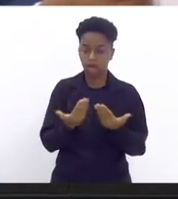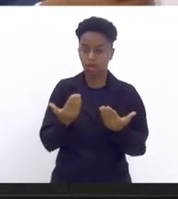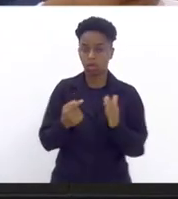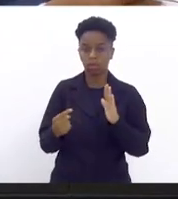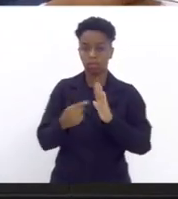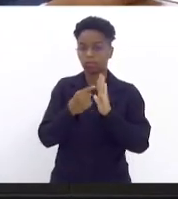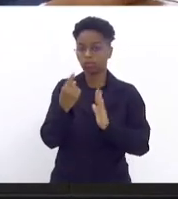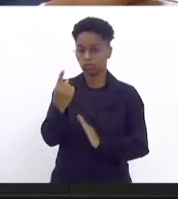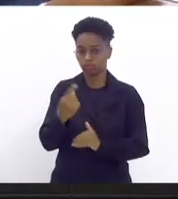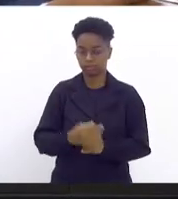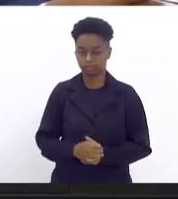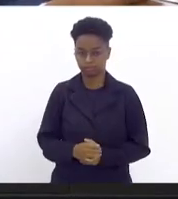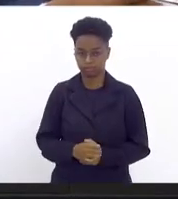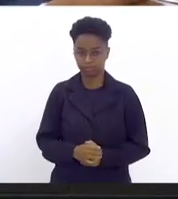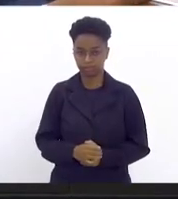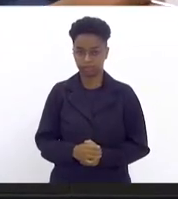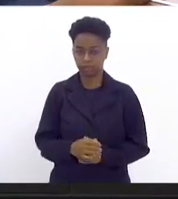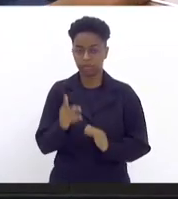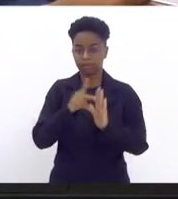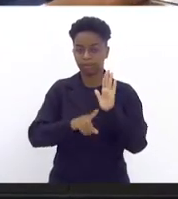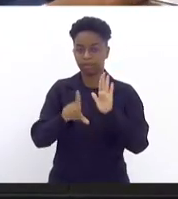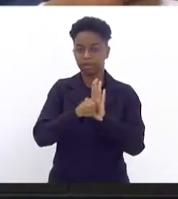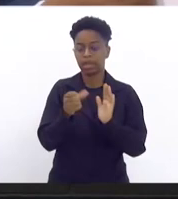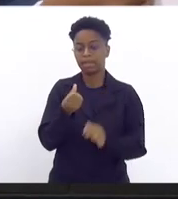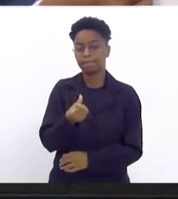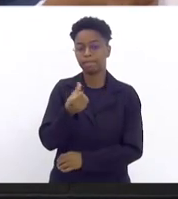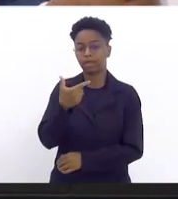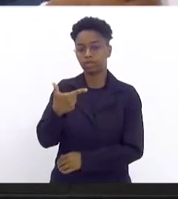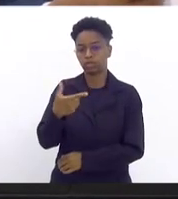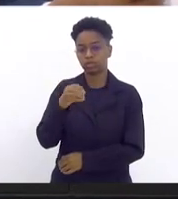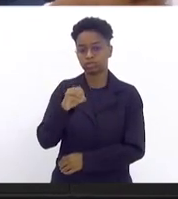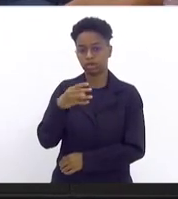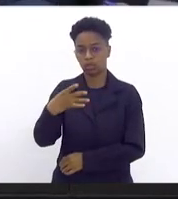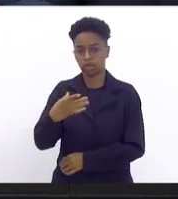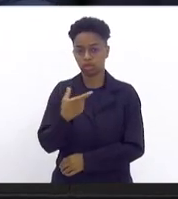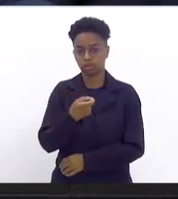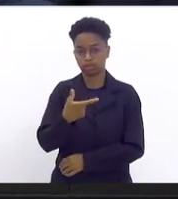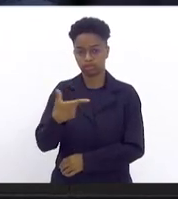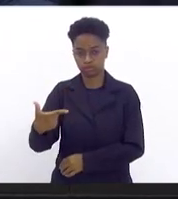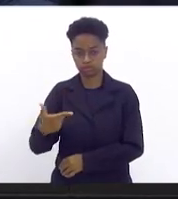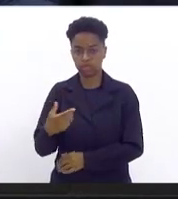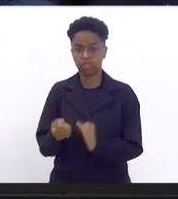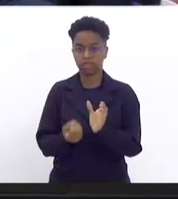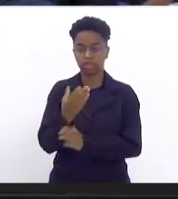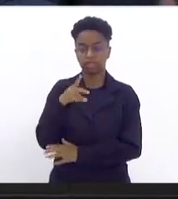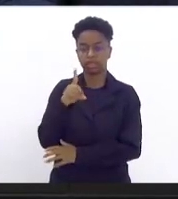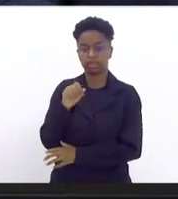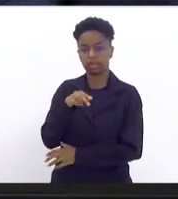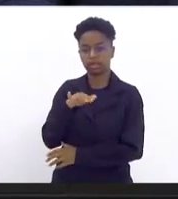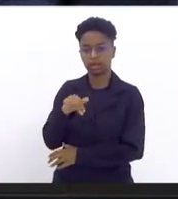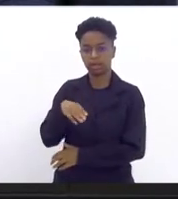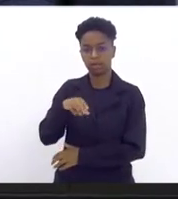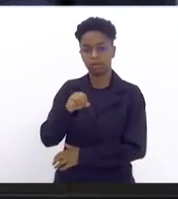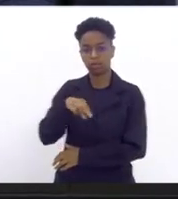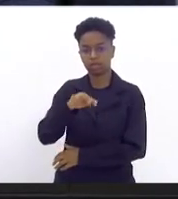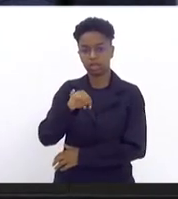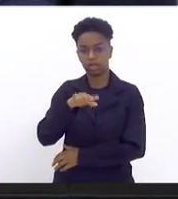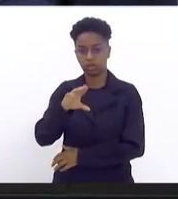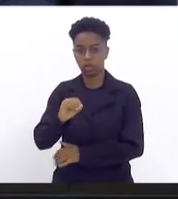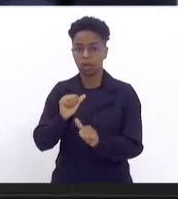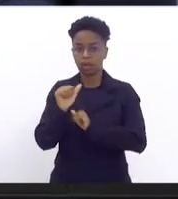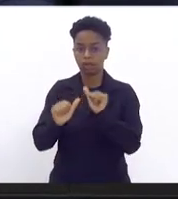1 da pauta. É o PL 6204 de 22, de autoria da deputada Dani Monteiro, que altera a